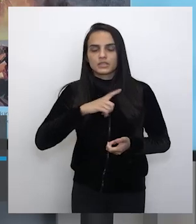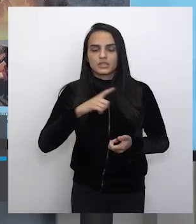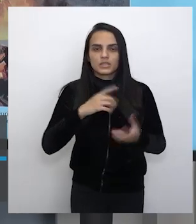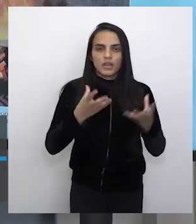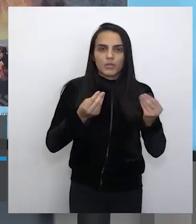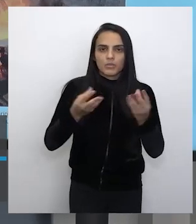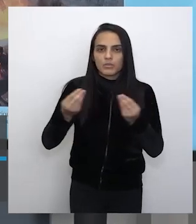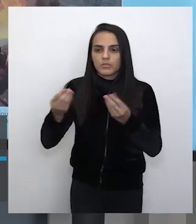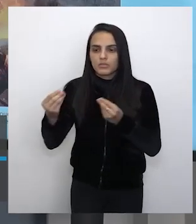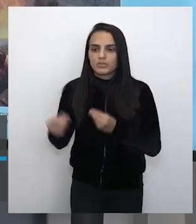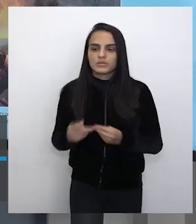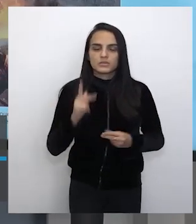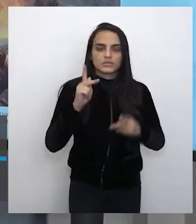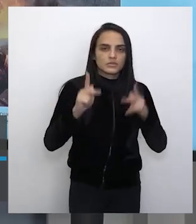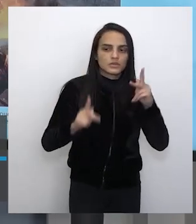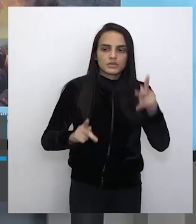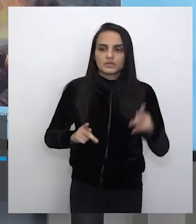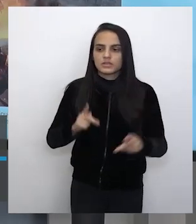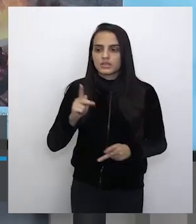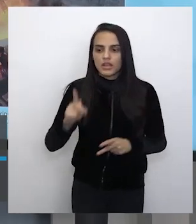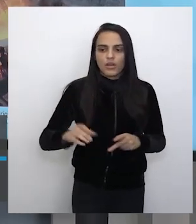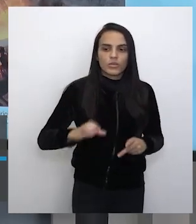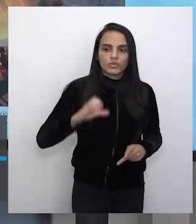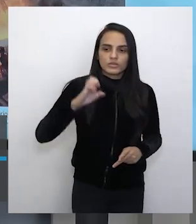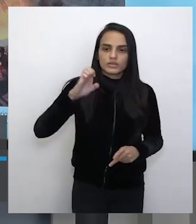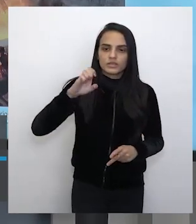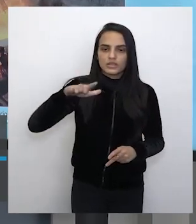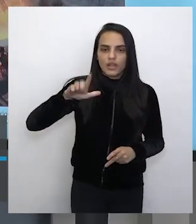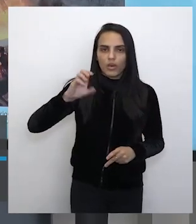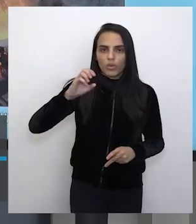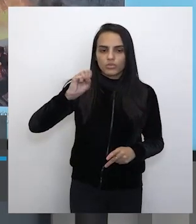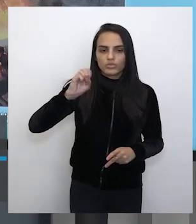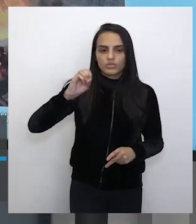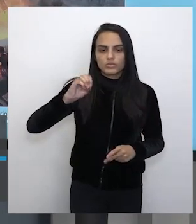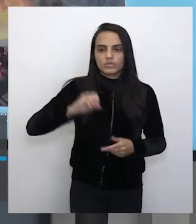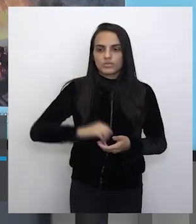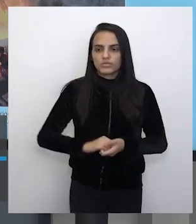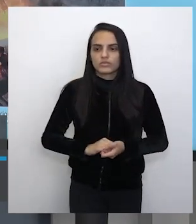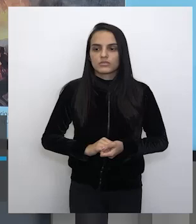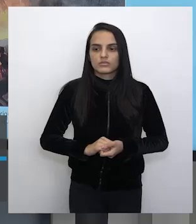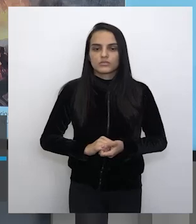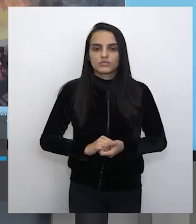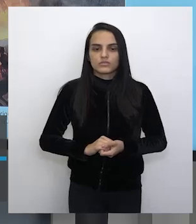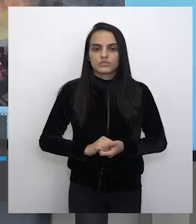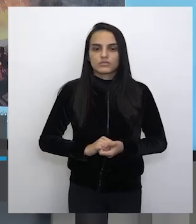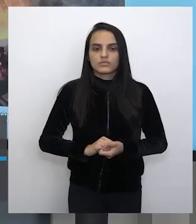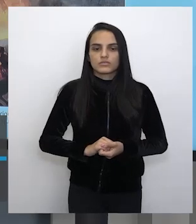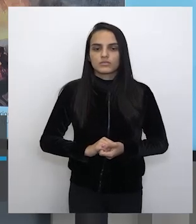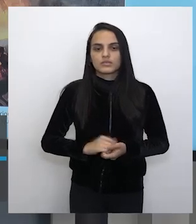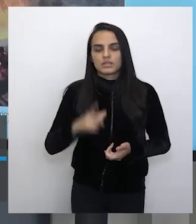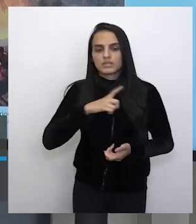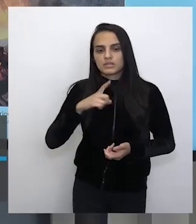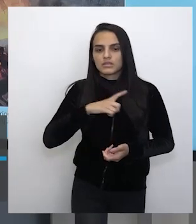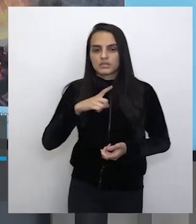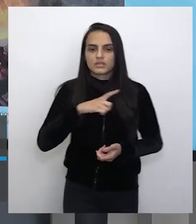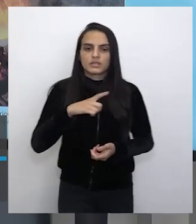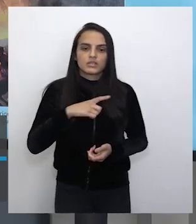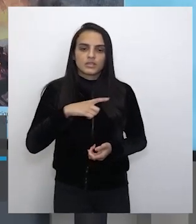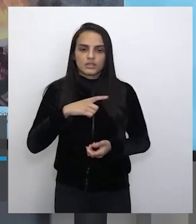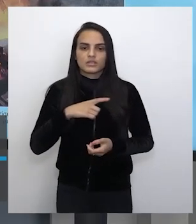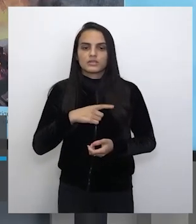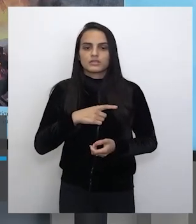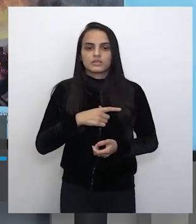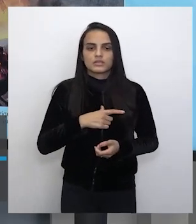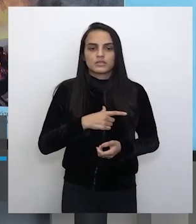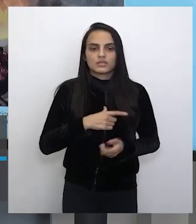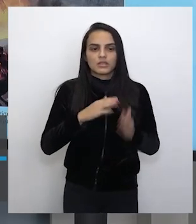povos, os povos celtas, por exemplo, né? Os celtas, os vikings, né? Povos chamados bárbaros, eles já tinham seus deuses, né? Já tinham a sua